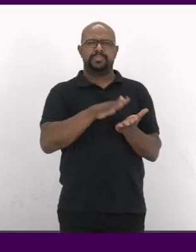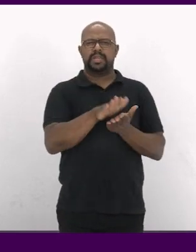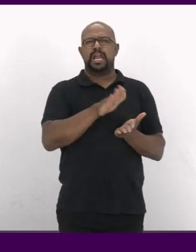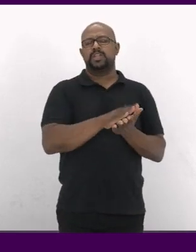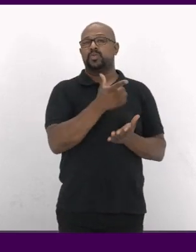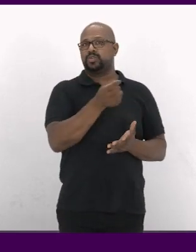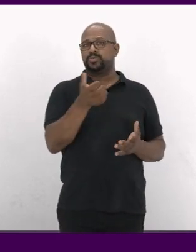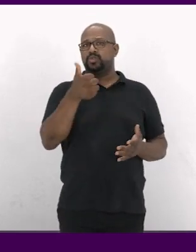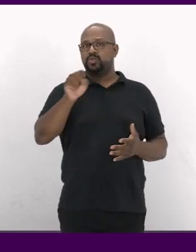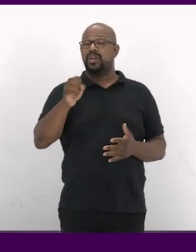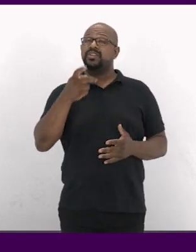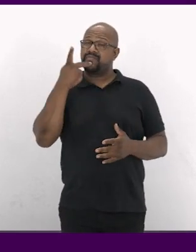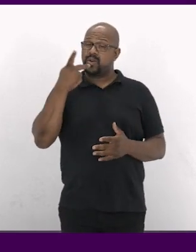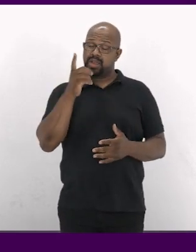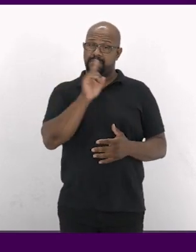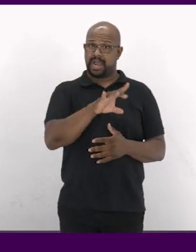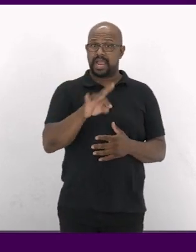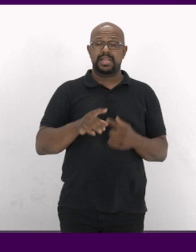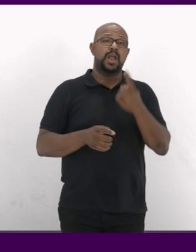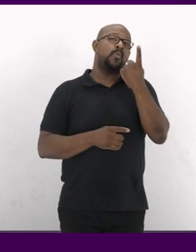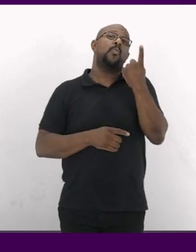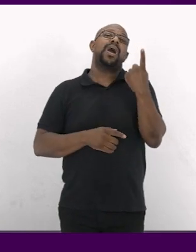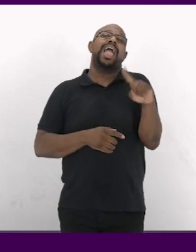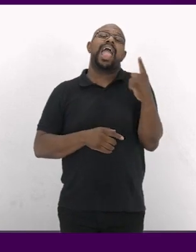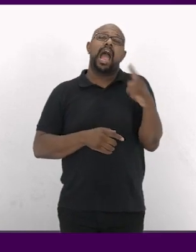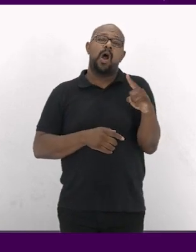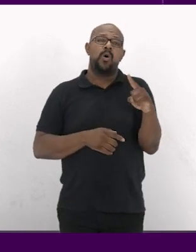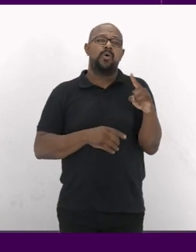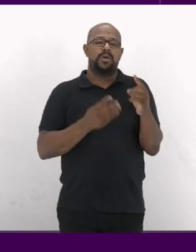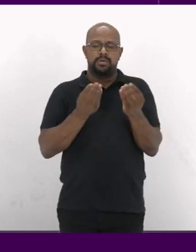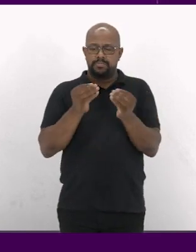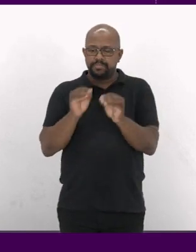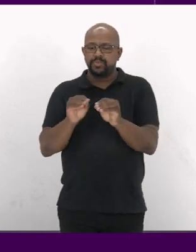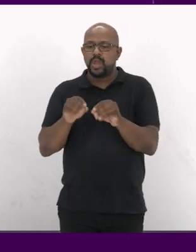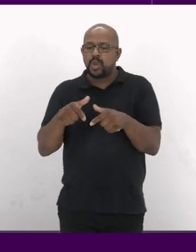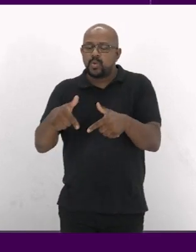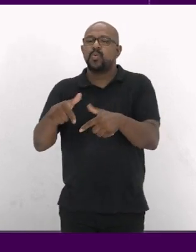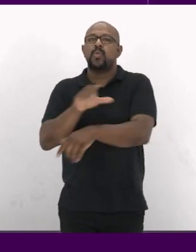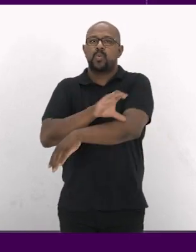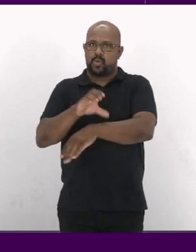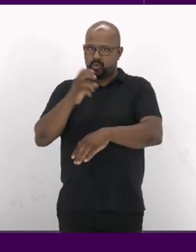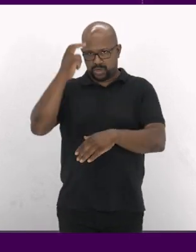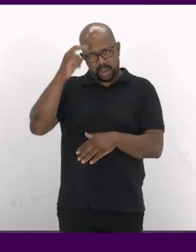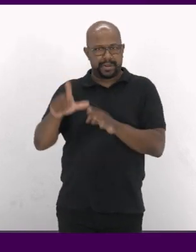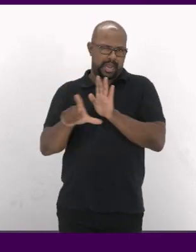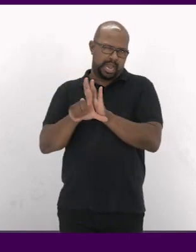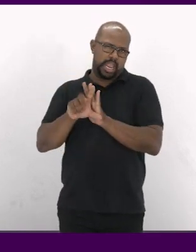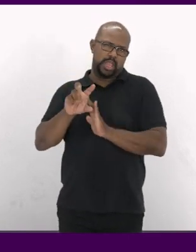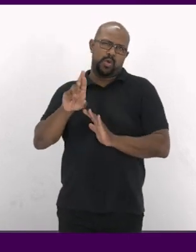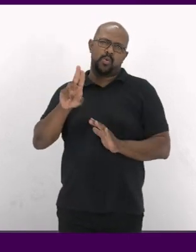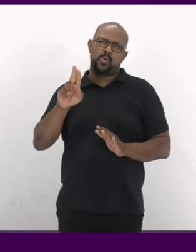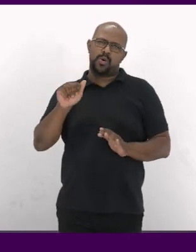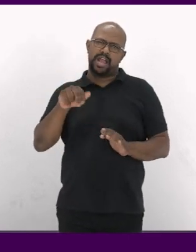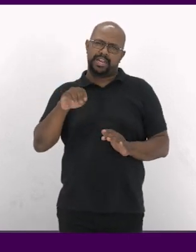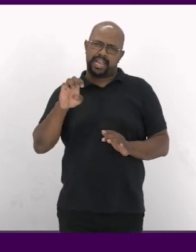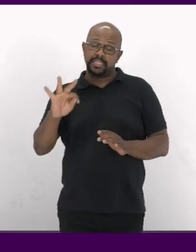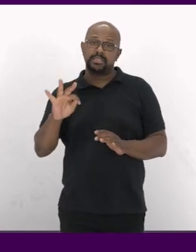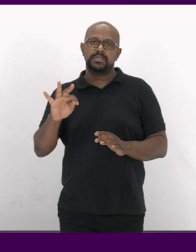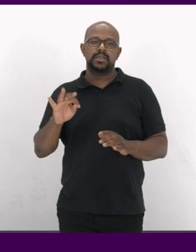em 2018 indicou que para cada R$1 investido em atividade cultural por meio da Lei Rouanet,